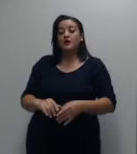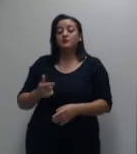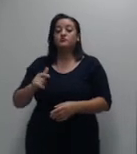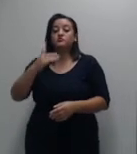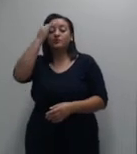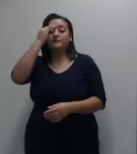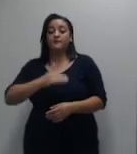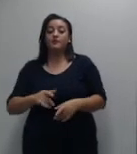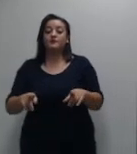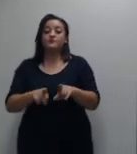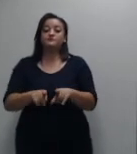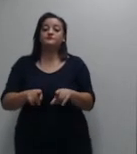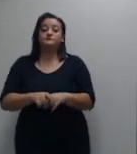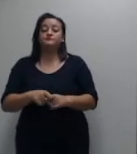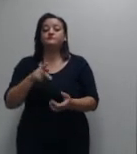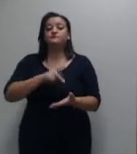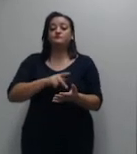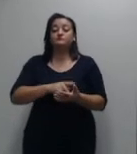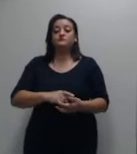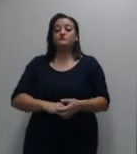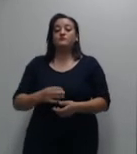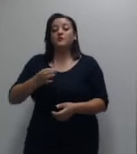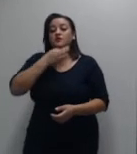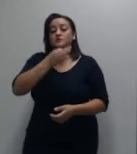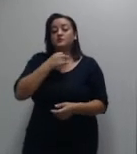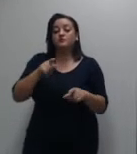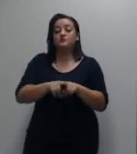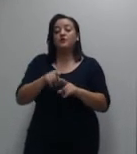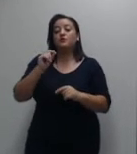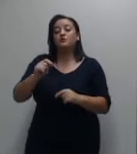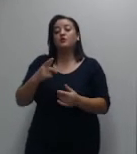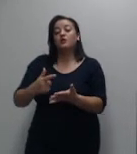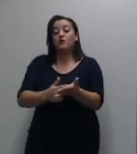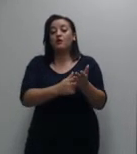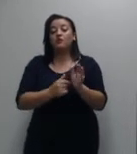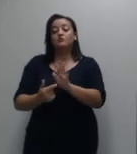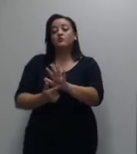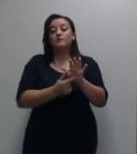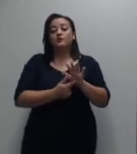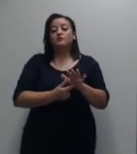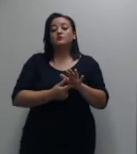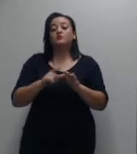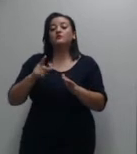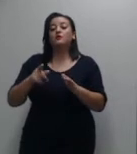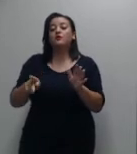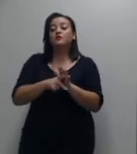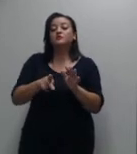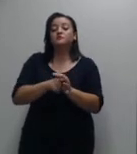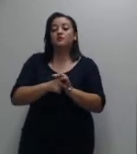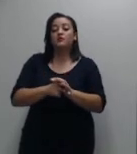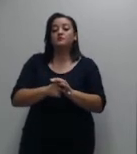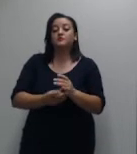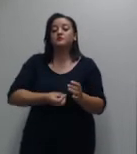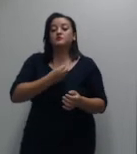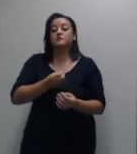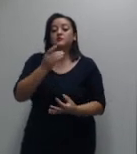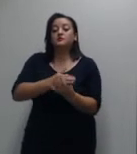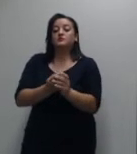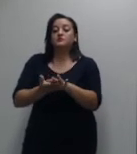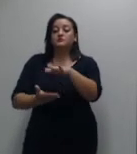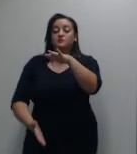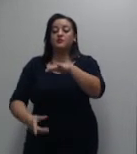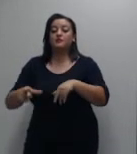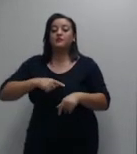prova no vácuo sustentando o que ocorre isso e não as provas existentes nos autos houve provocação